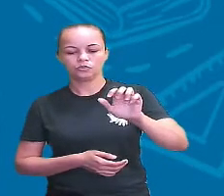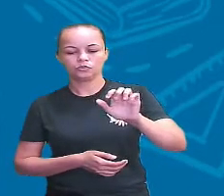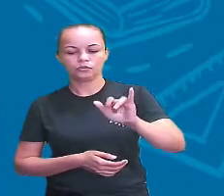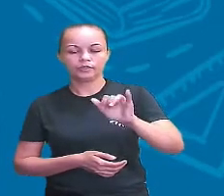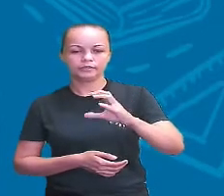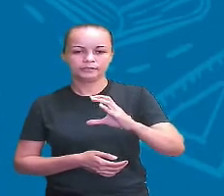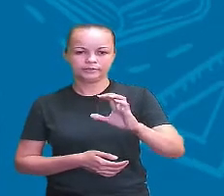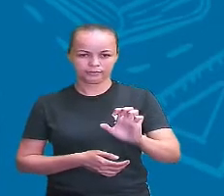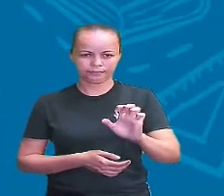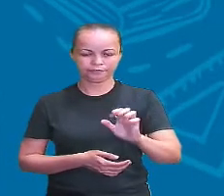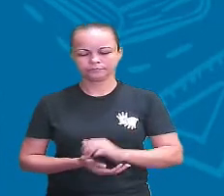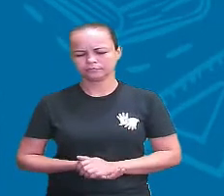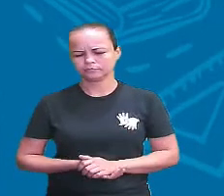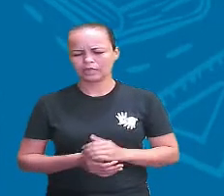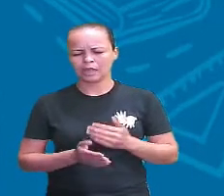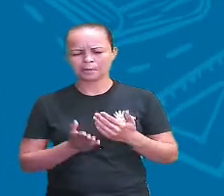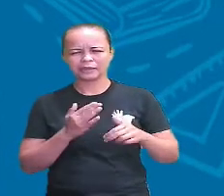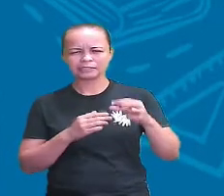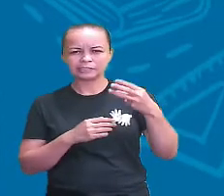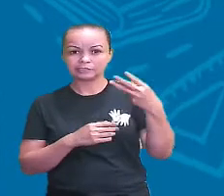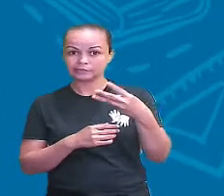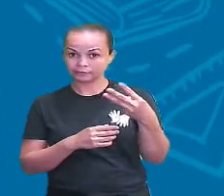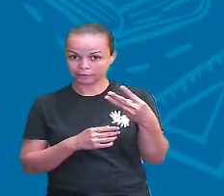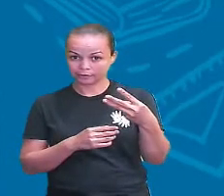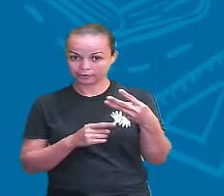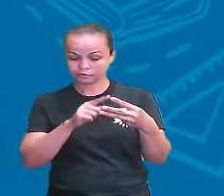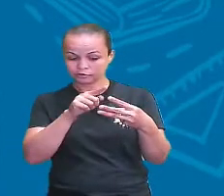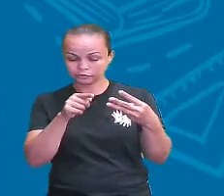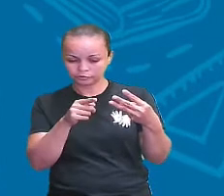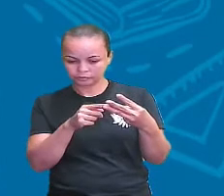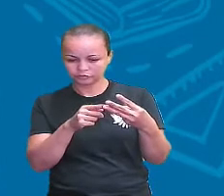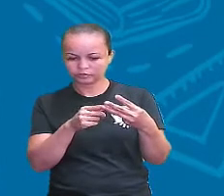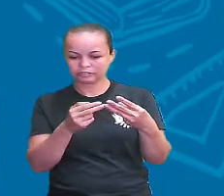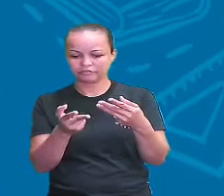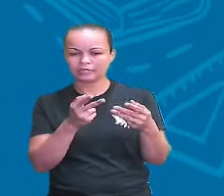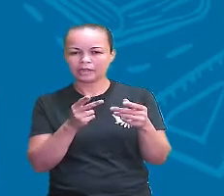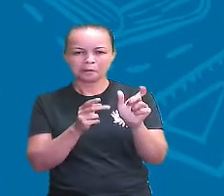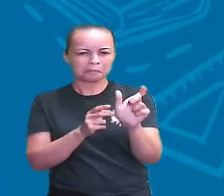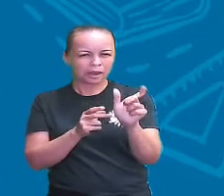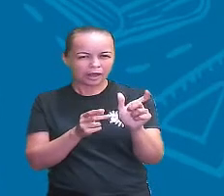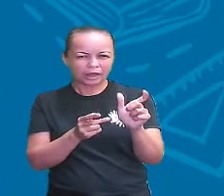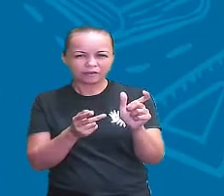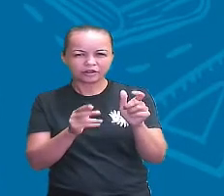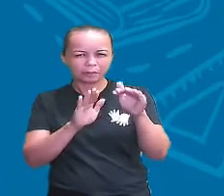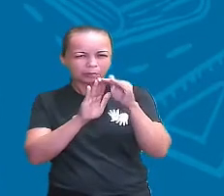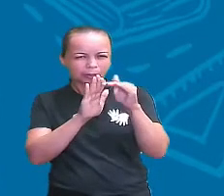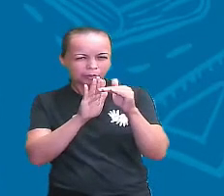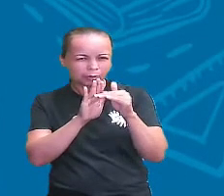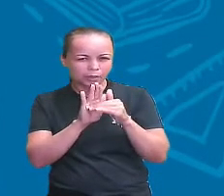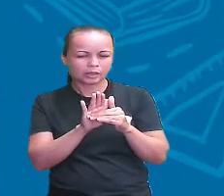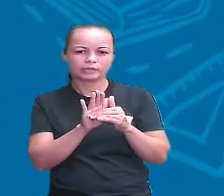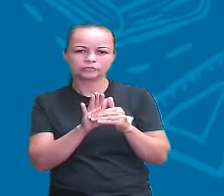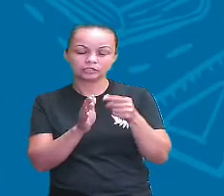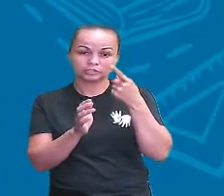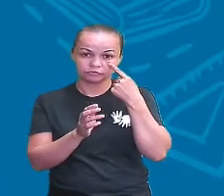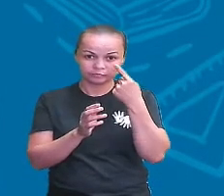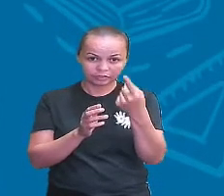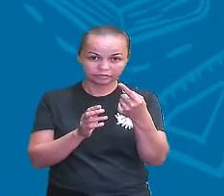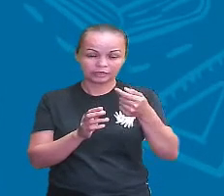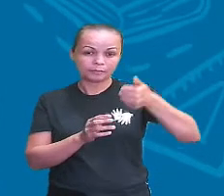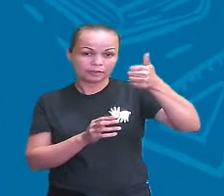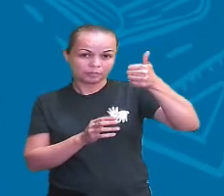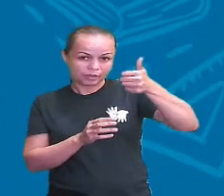a partir de 3 vezes, você não vai ter a mesma palavrinha aí em ordem, do jeito que você está vendo na